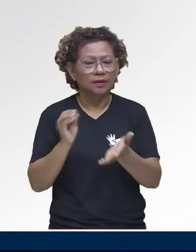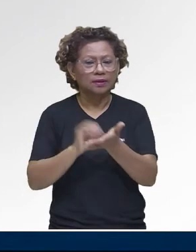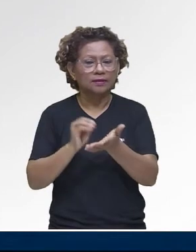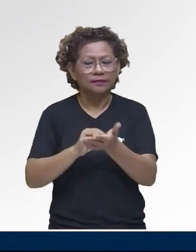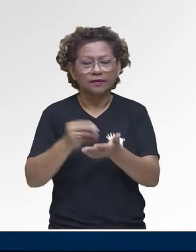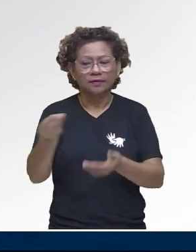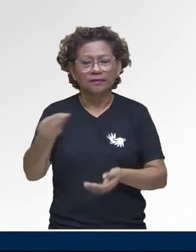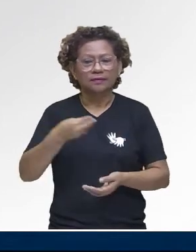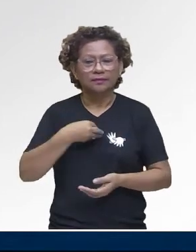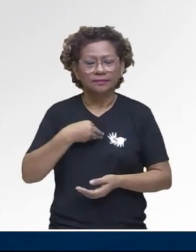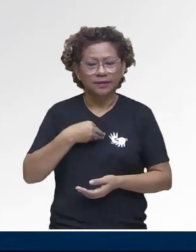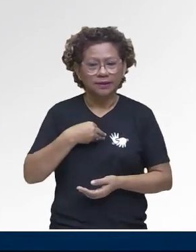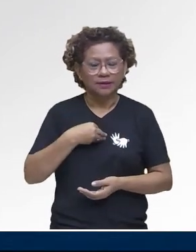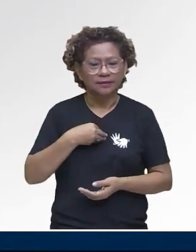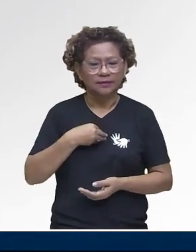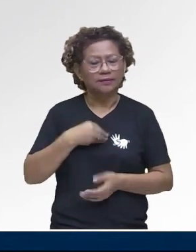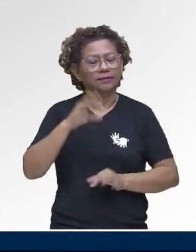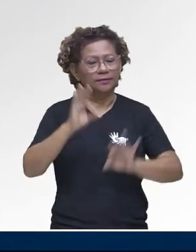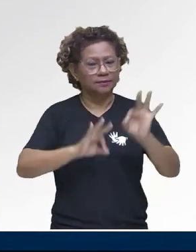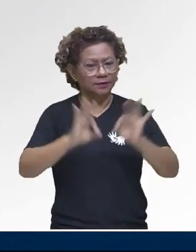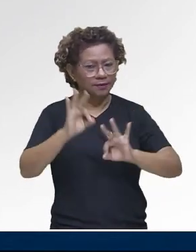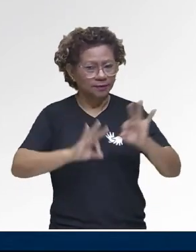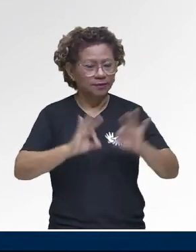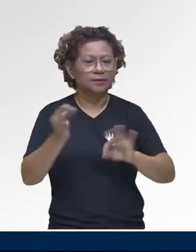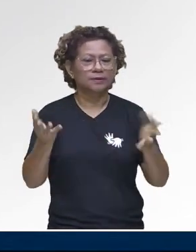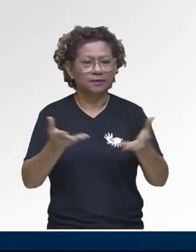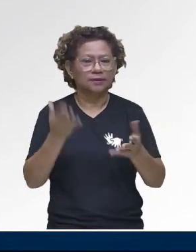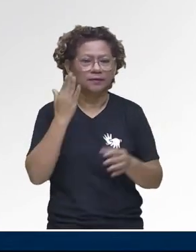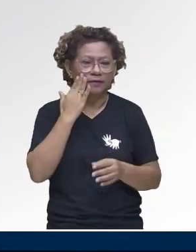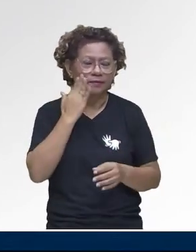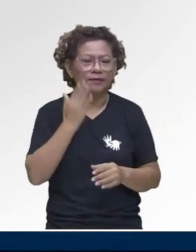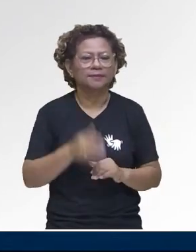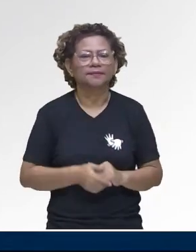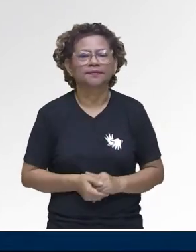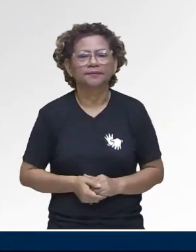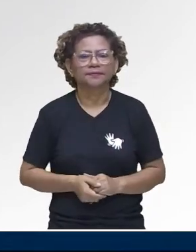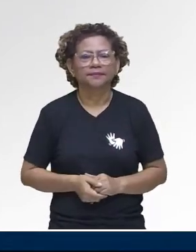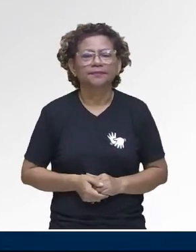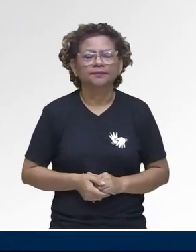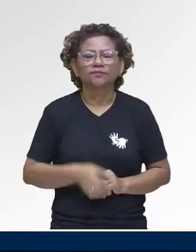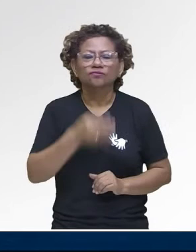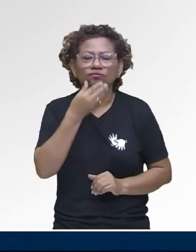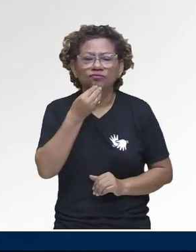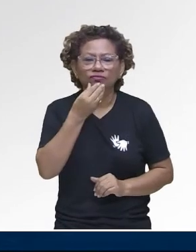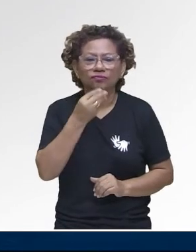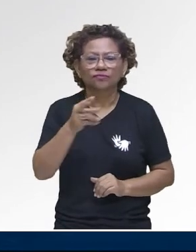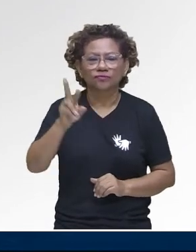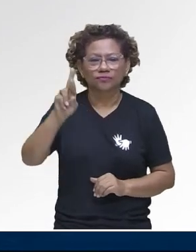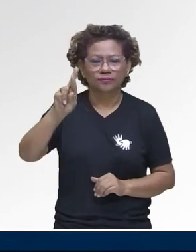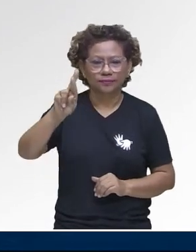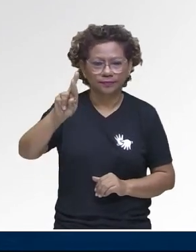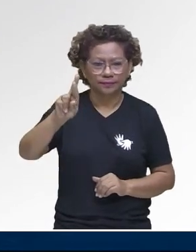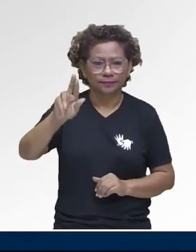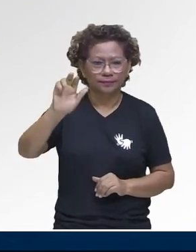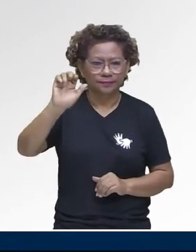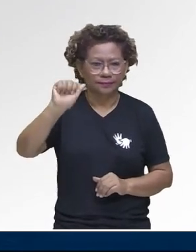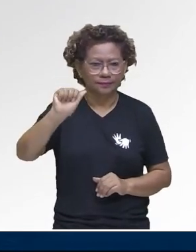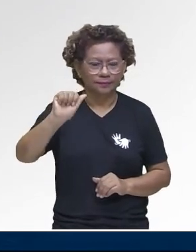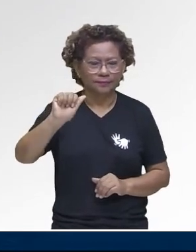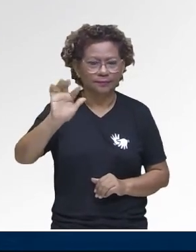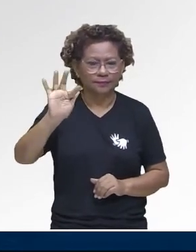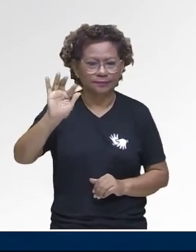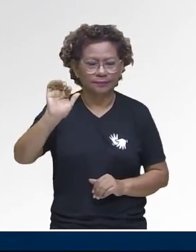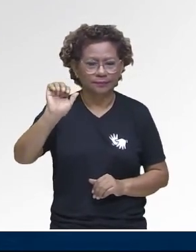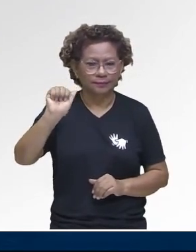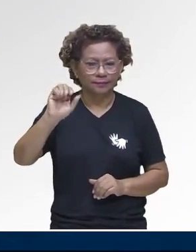olha lá. Na nossa situação problema, o nosso personagem é o Rafael. E aí o Rafael pagou essa fatura de